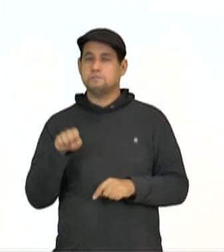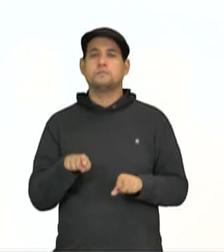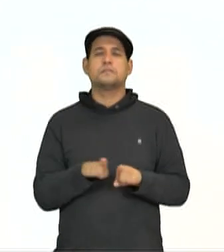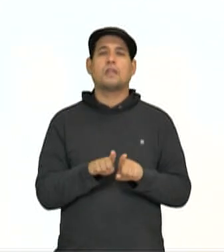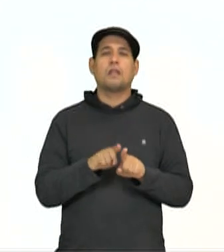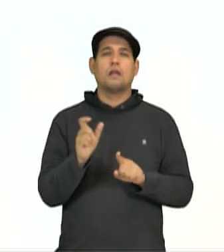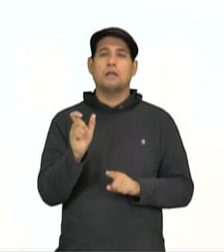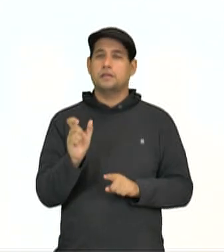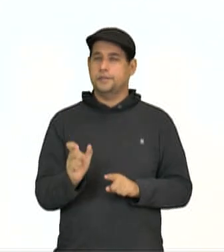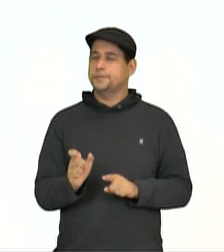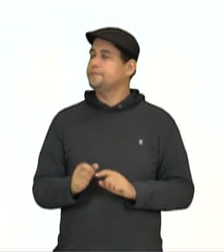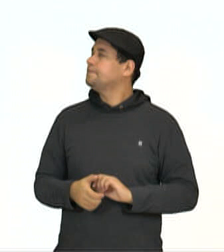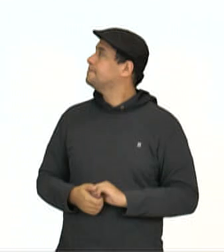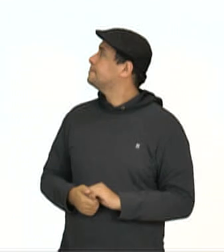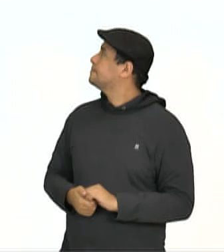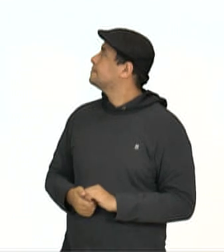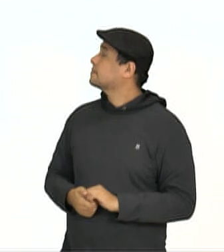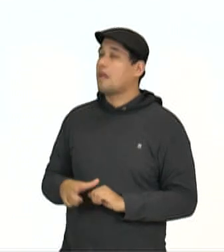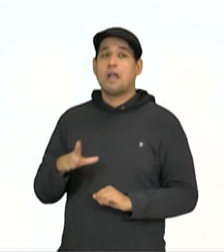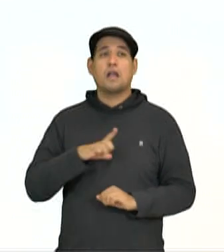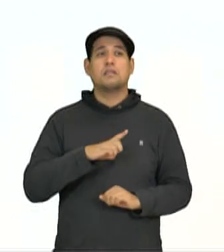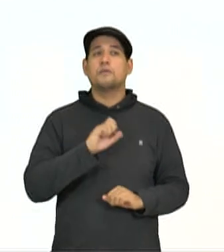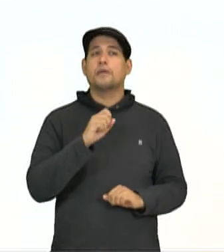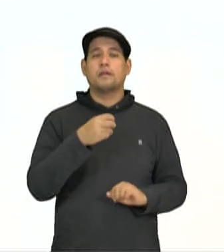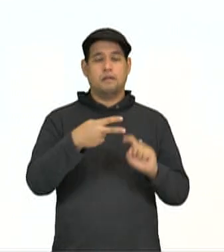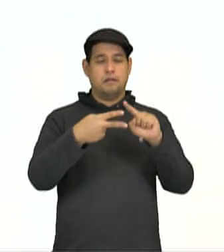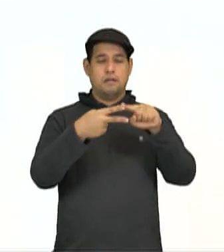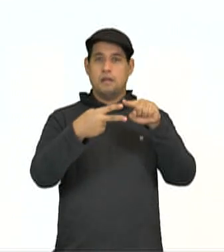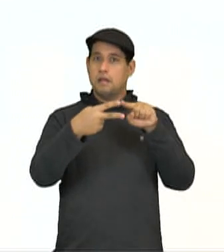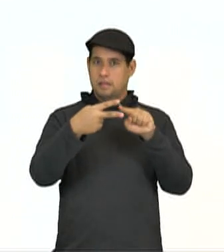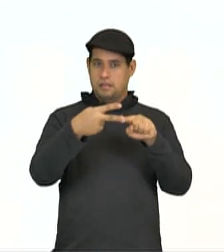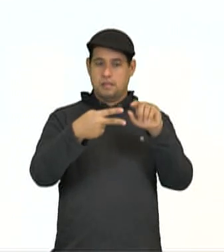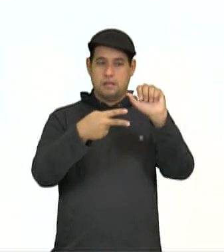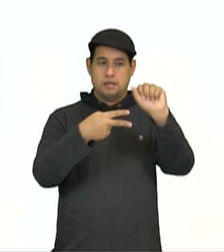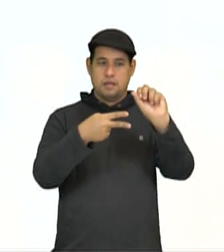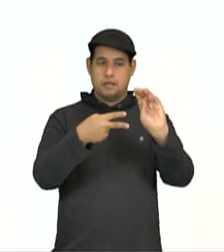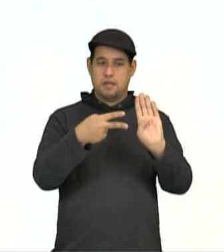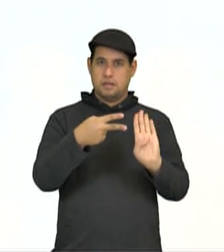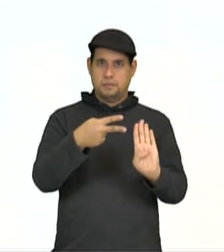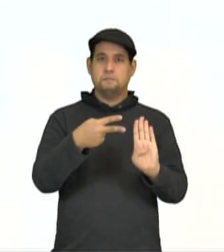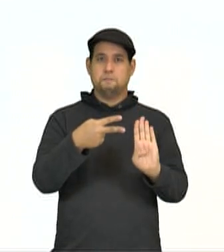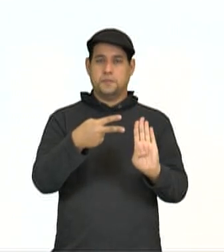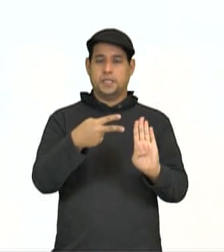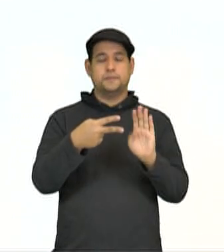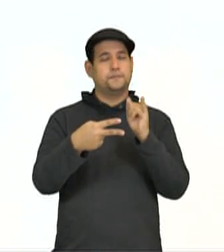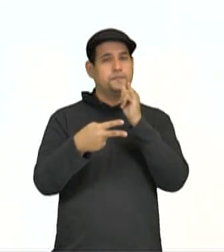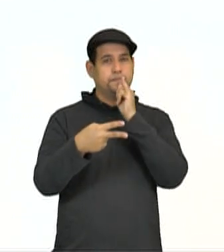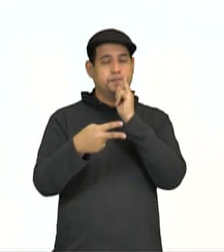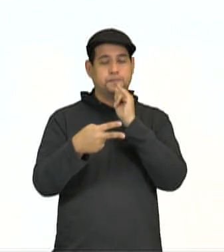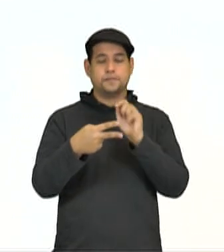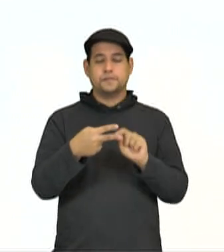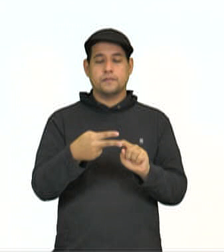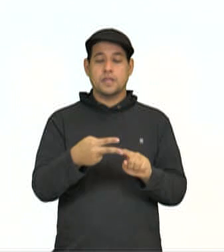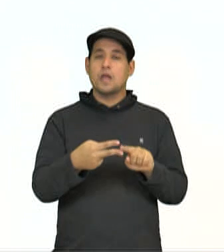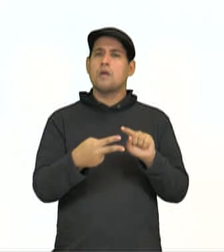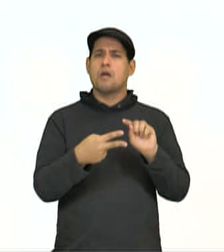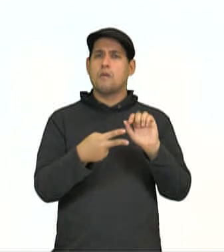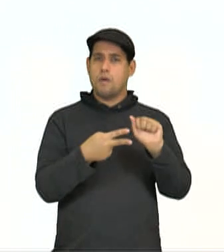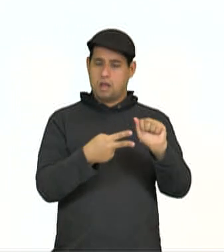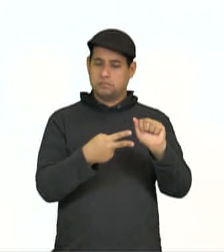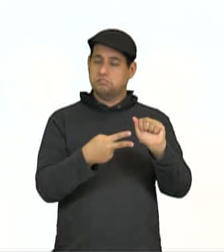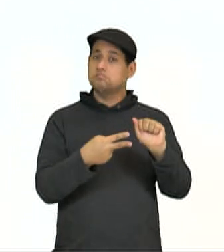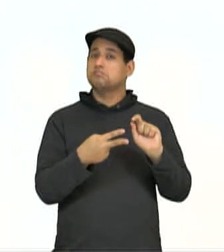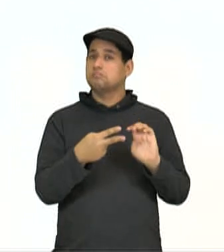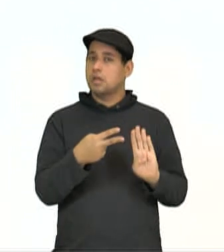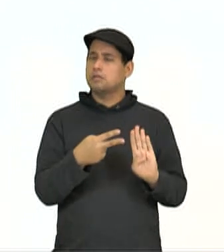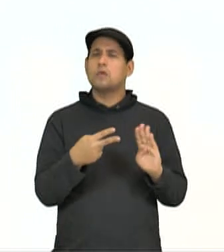person depends on somebody else. B, that the person depends on him or herself only. Se você marcou a